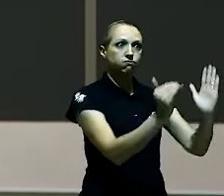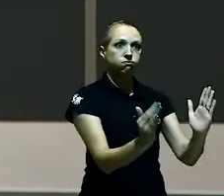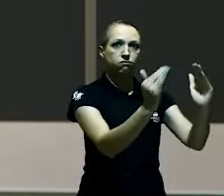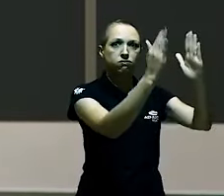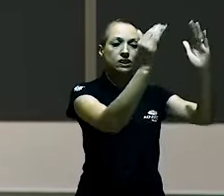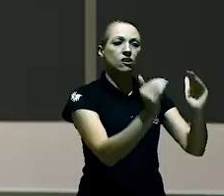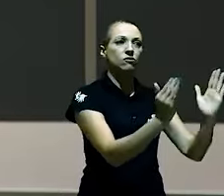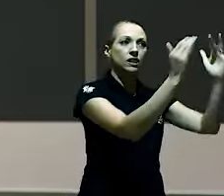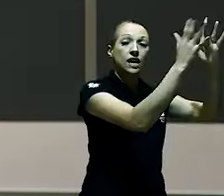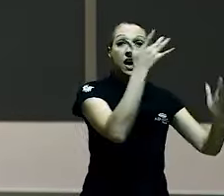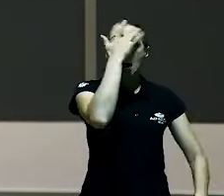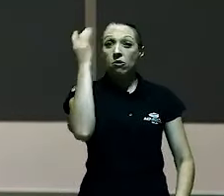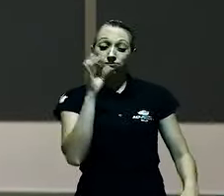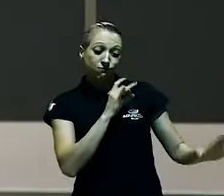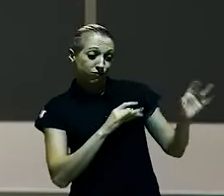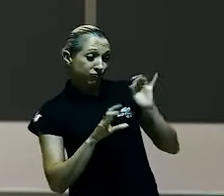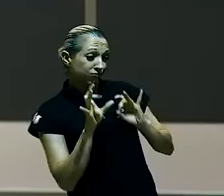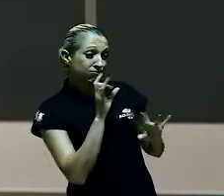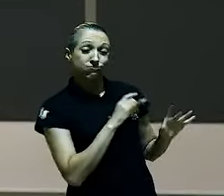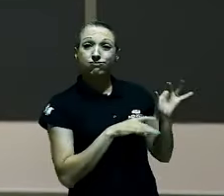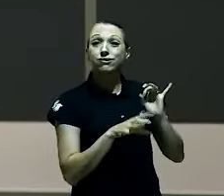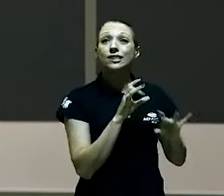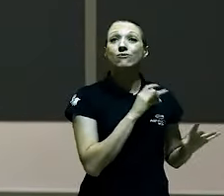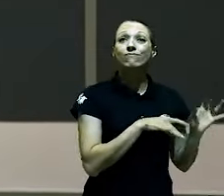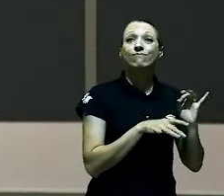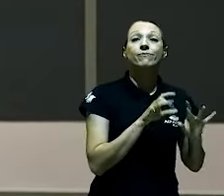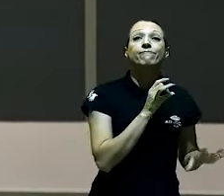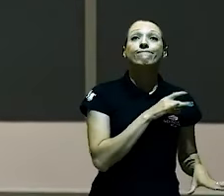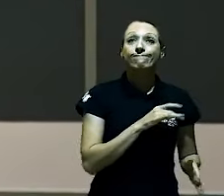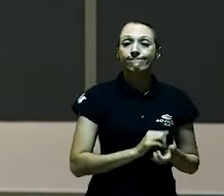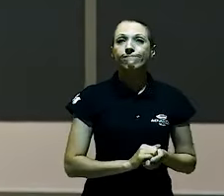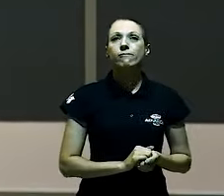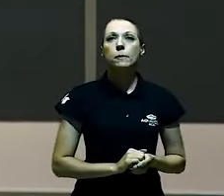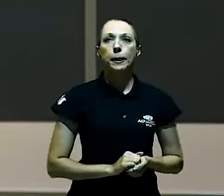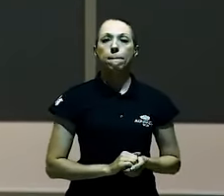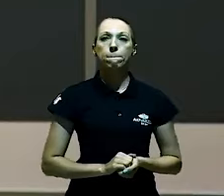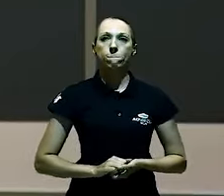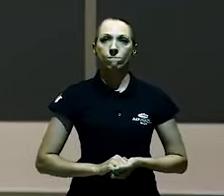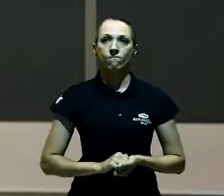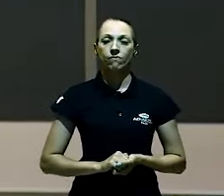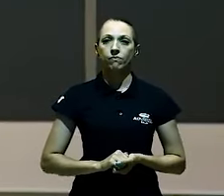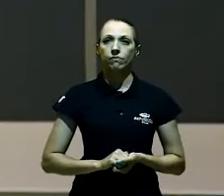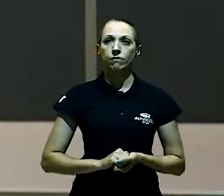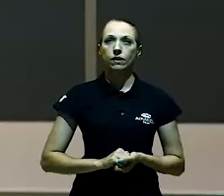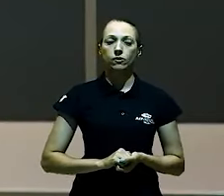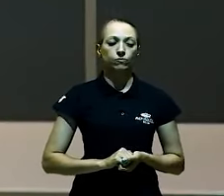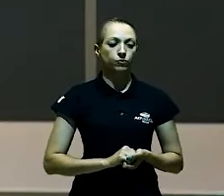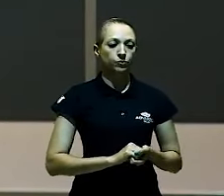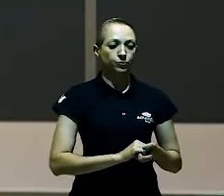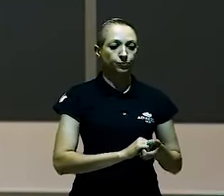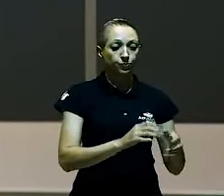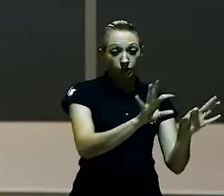causava medo nos povos que estavam ao seu redor. Nínive distava aproximadamente 900 quilômetros